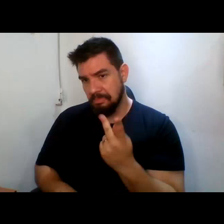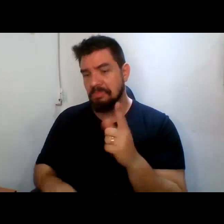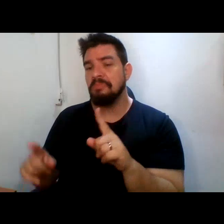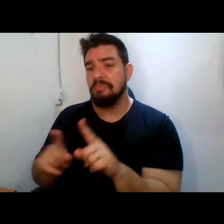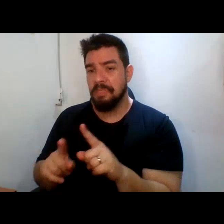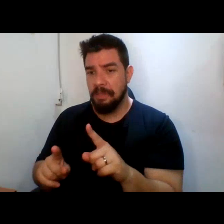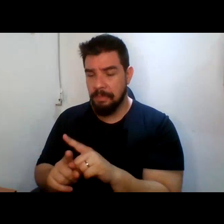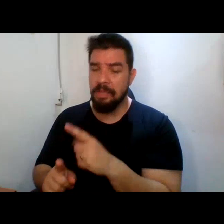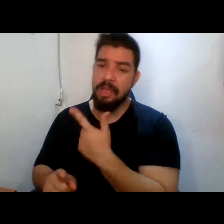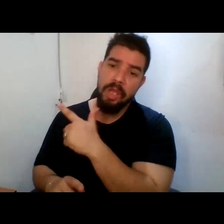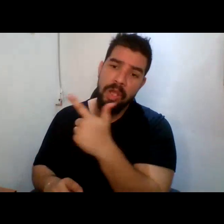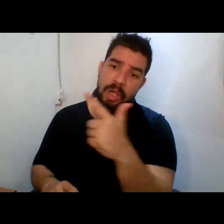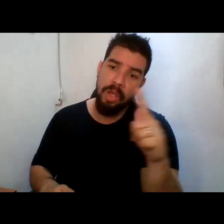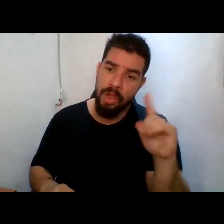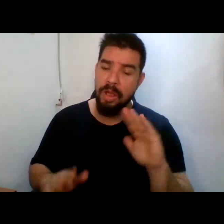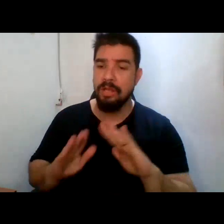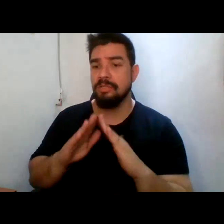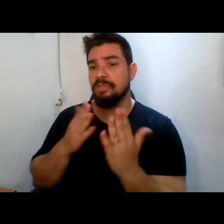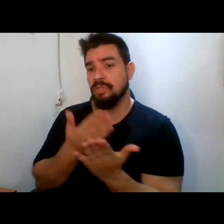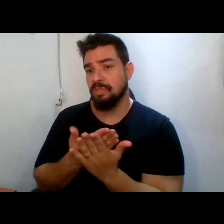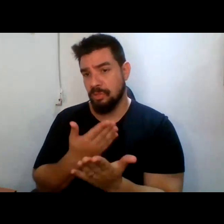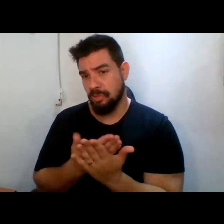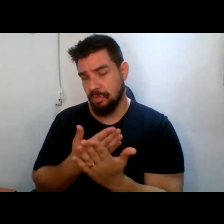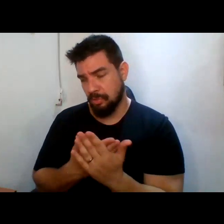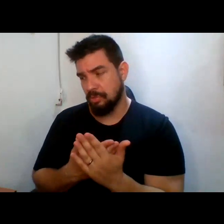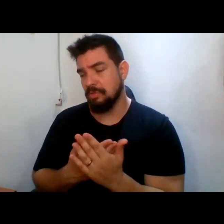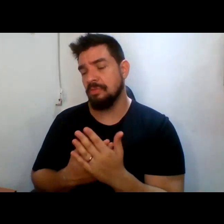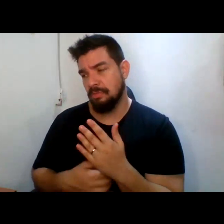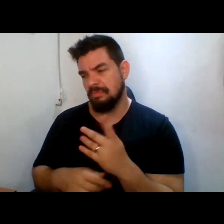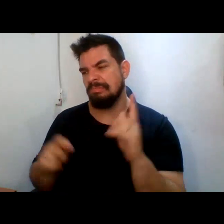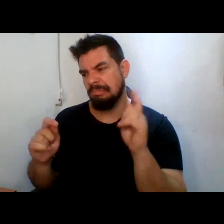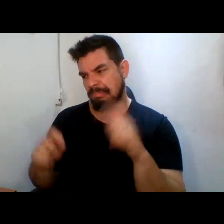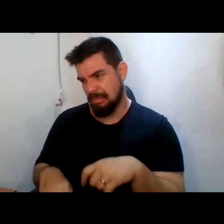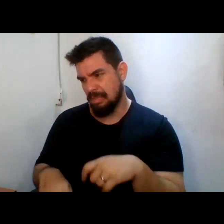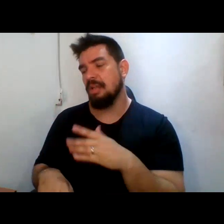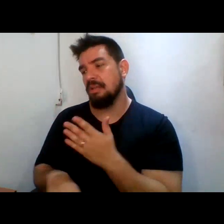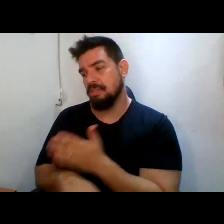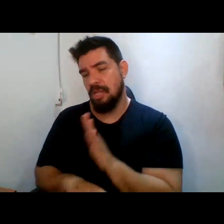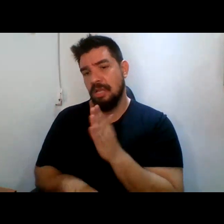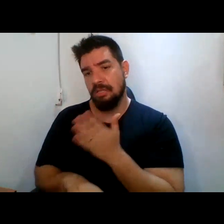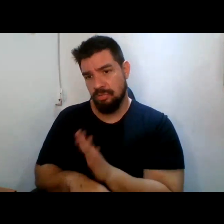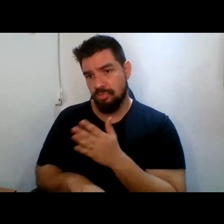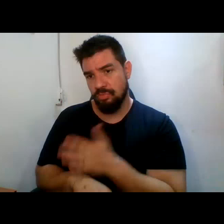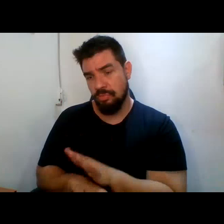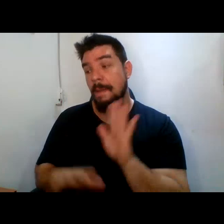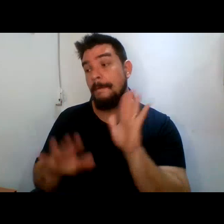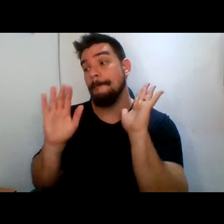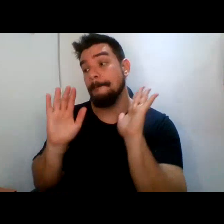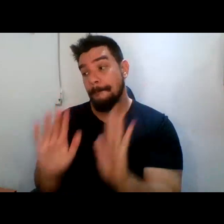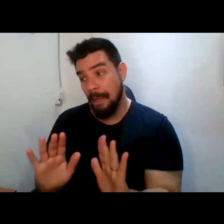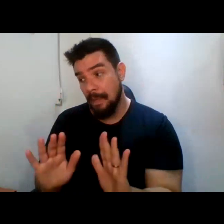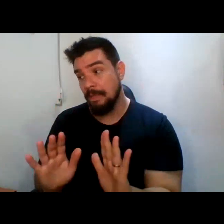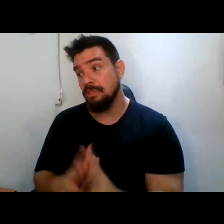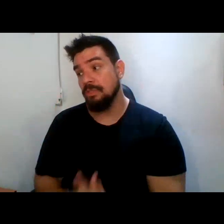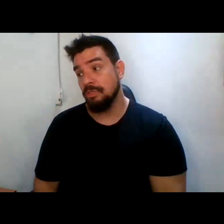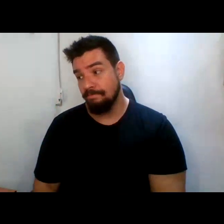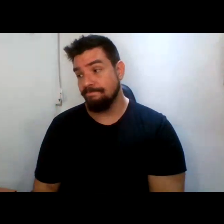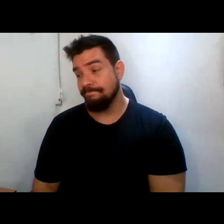em outras escolas, né? Vocês vão conseguir fazer os estágios. Mas